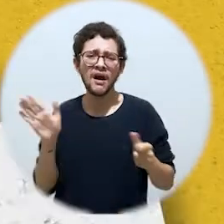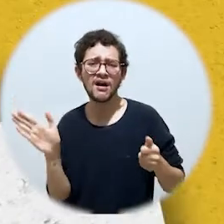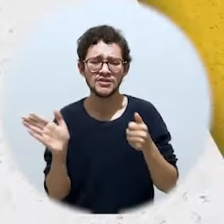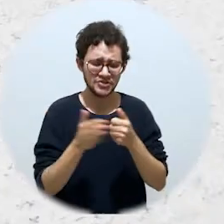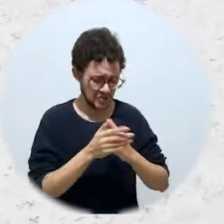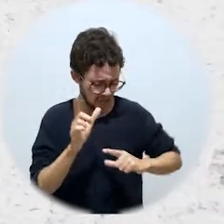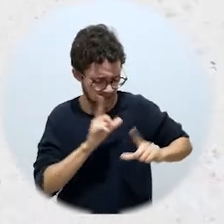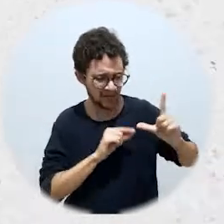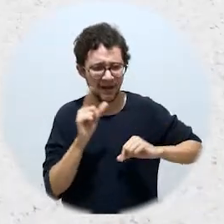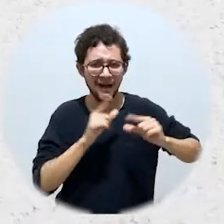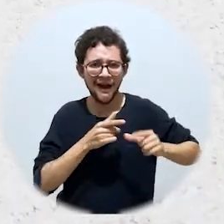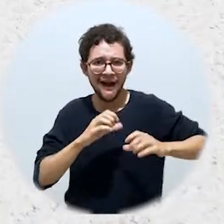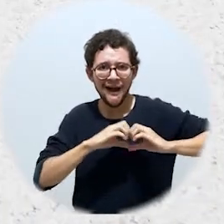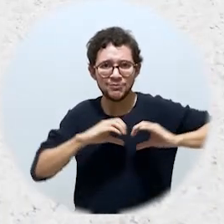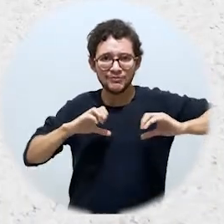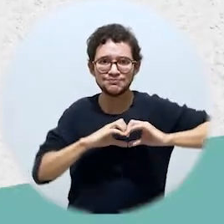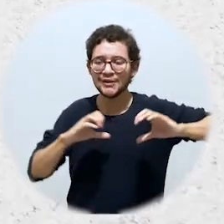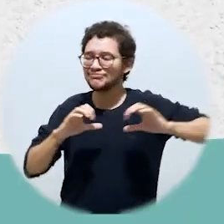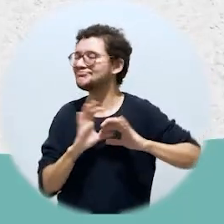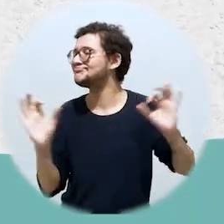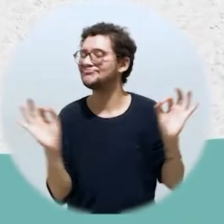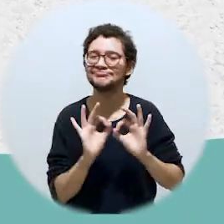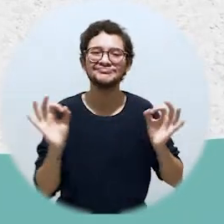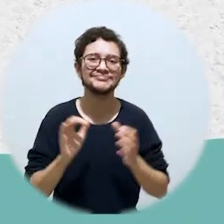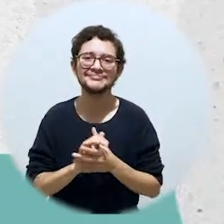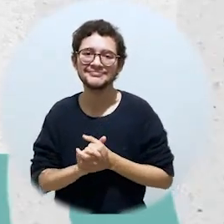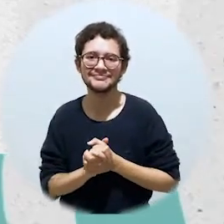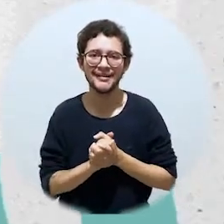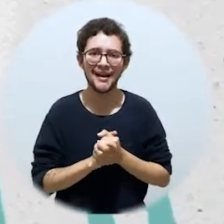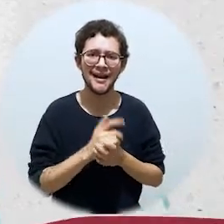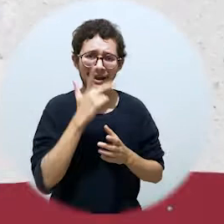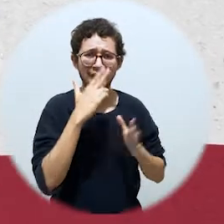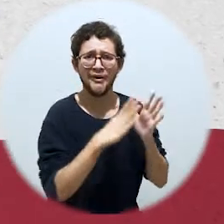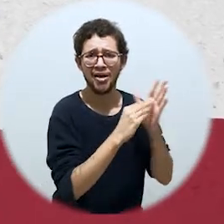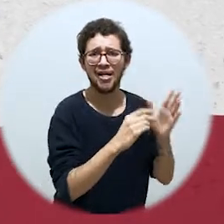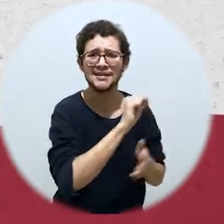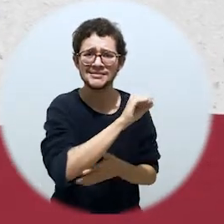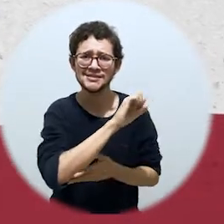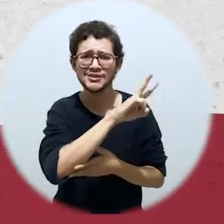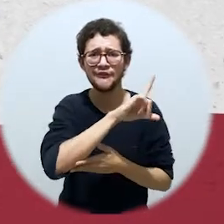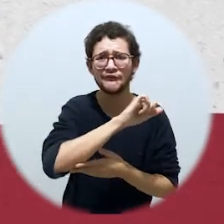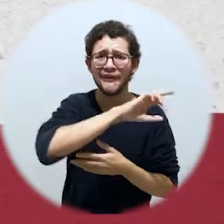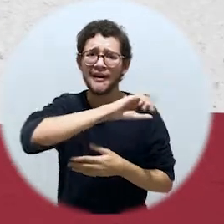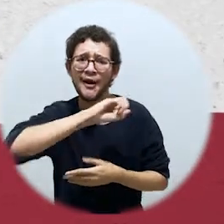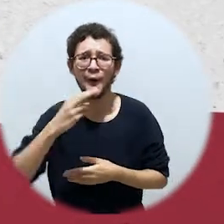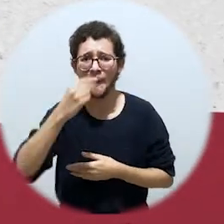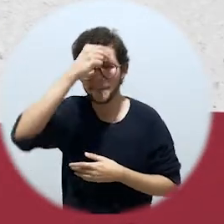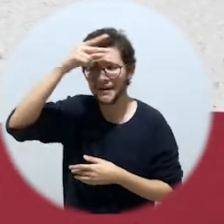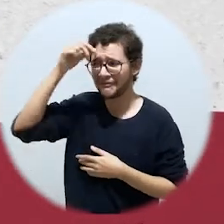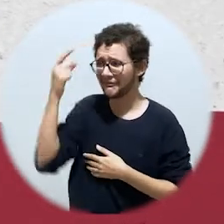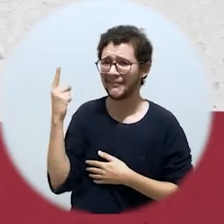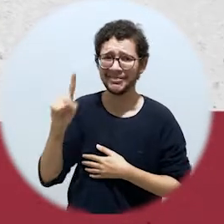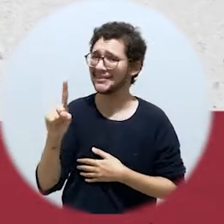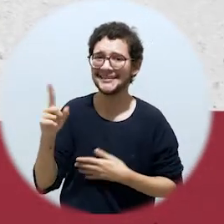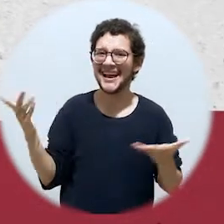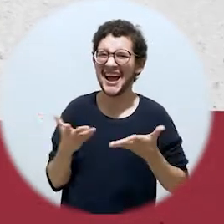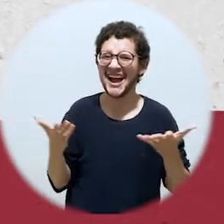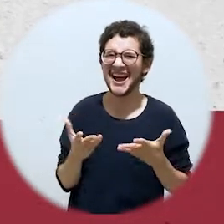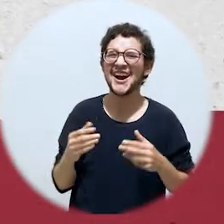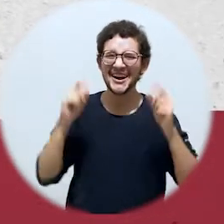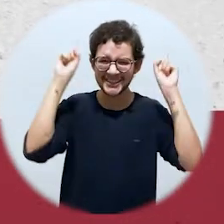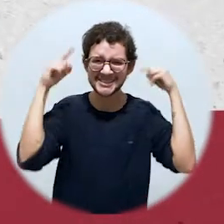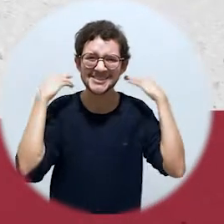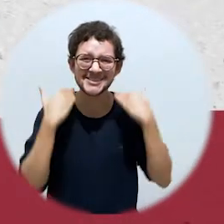opinião, pois ninguém esconde a estrela do meu coração. Nem o clone do Silveira, nem a prefeita que tá aí. Agora